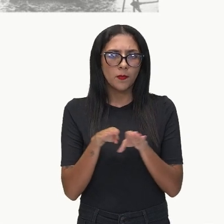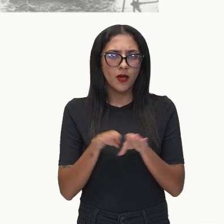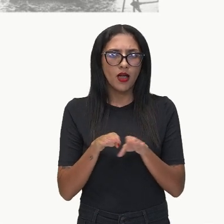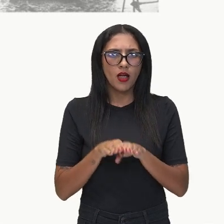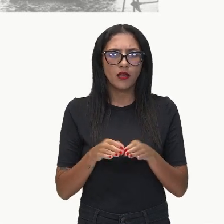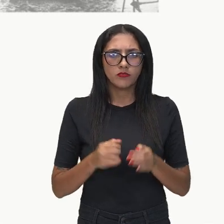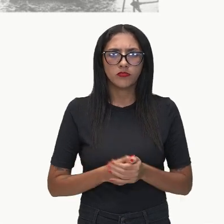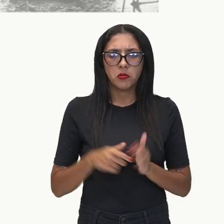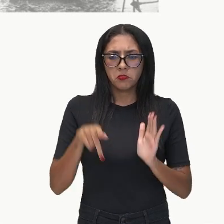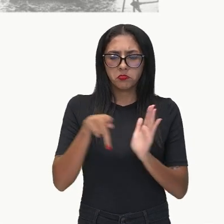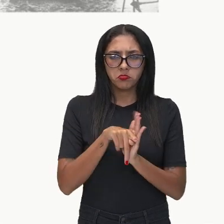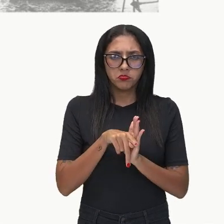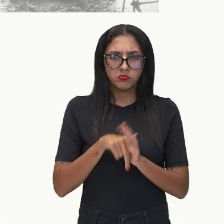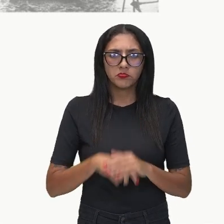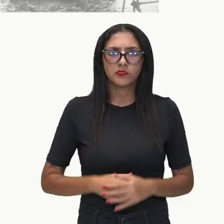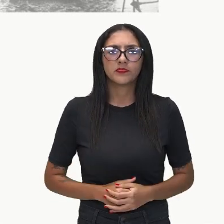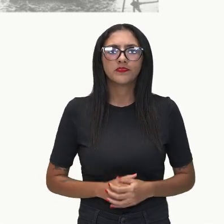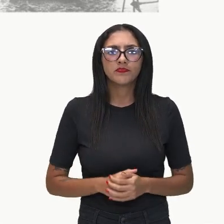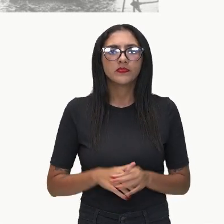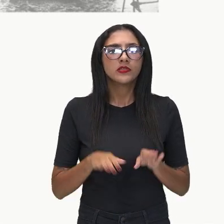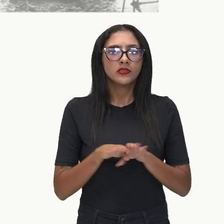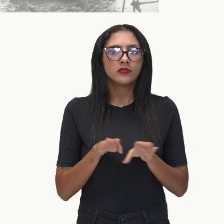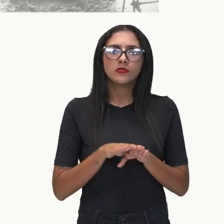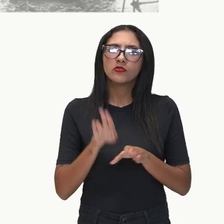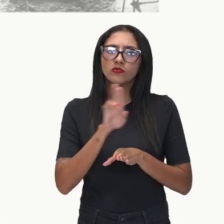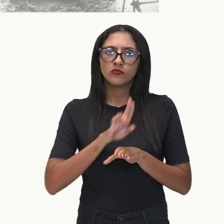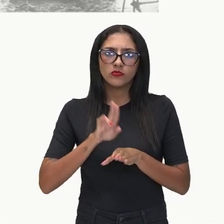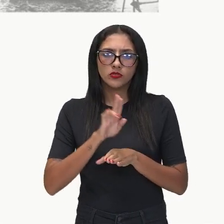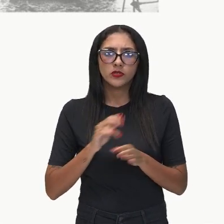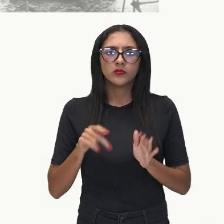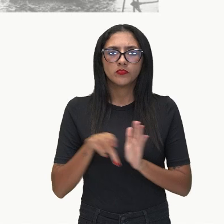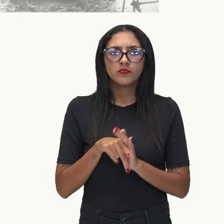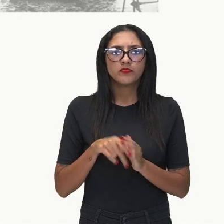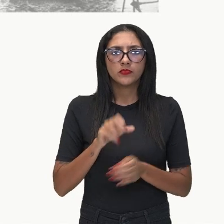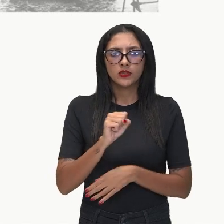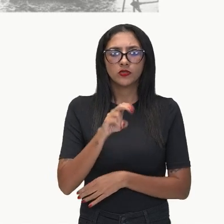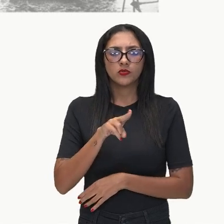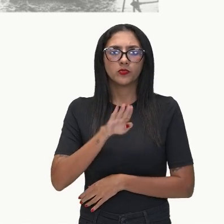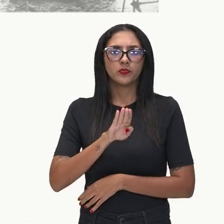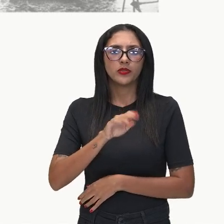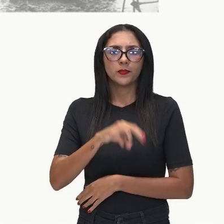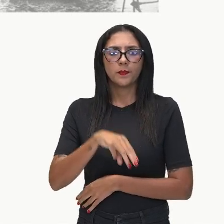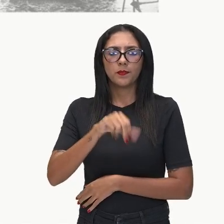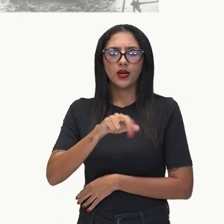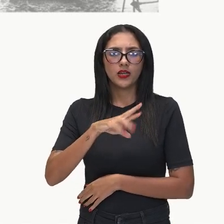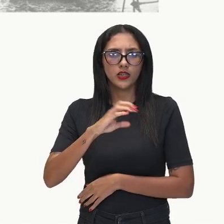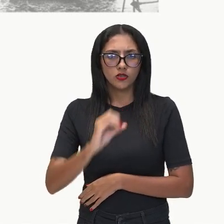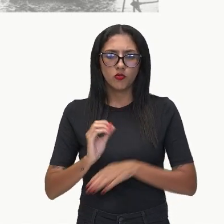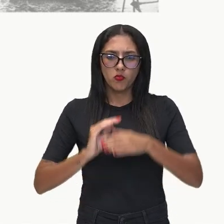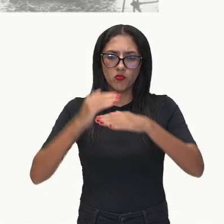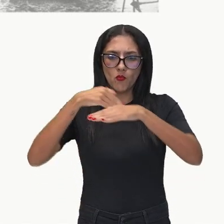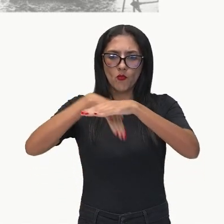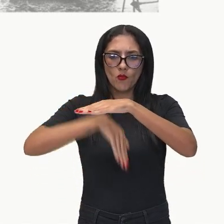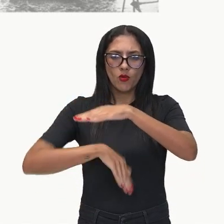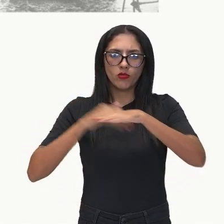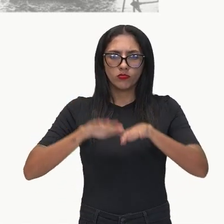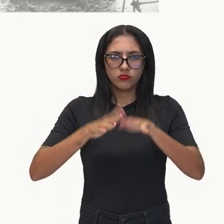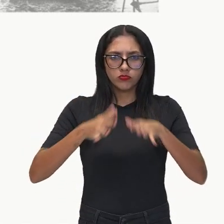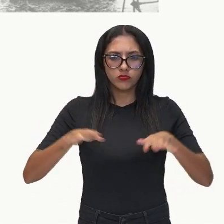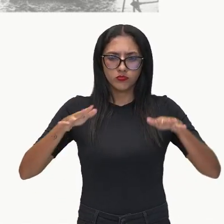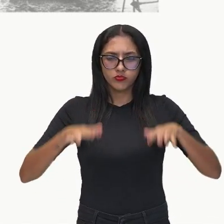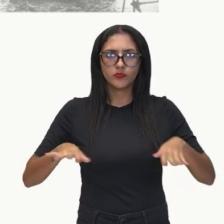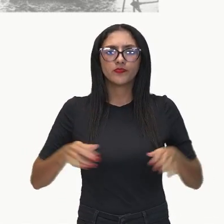melhor desenvolvidos. Também tivemos lá a estreia dos submarinos, a utilização de